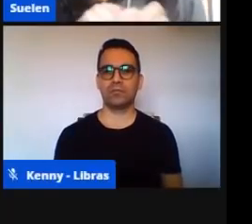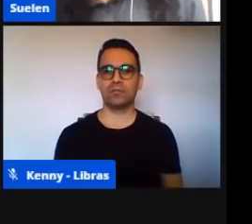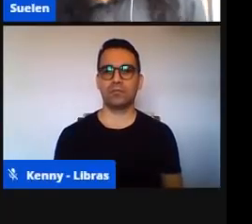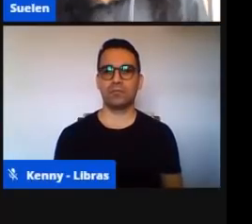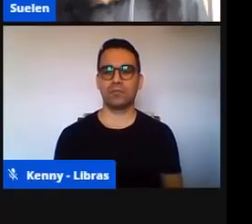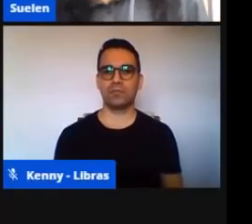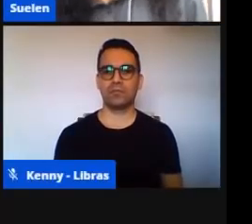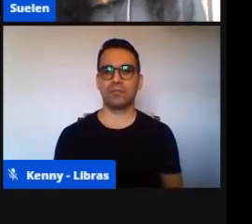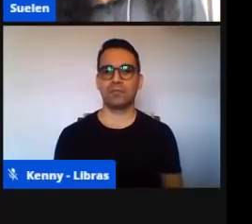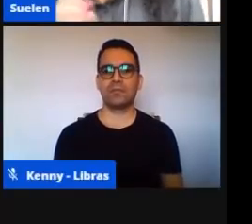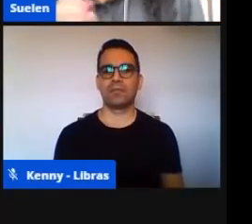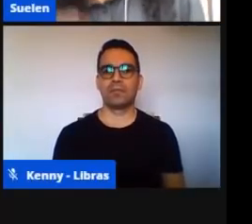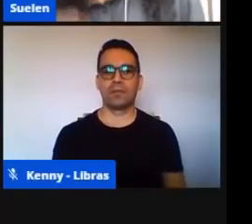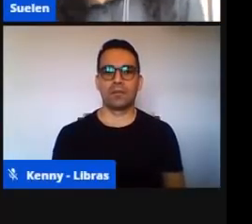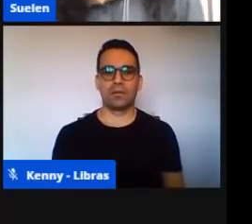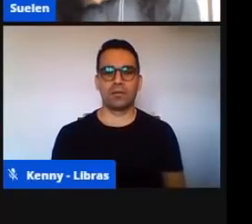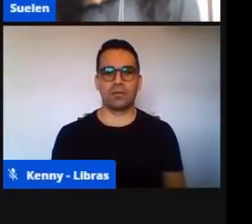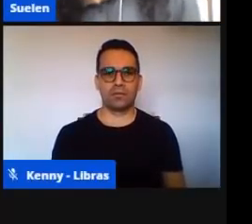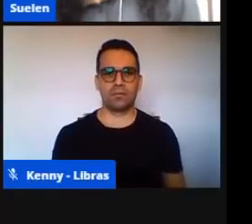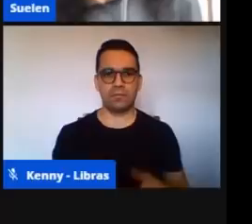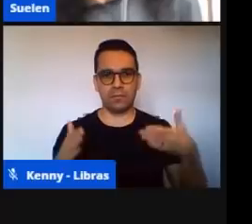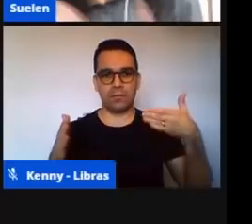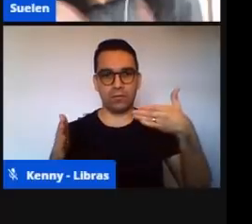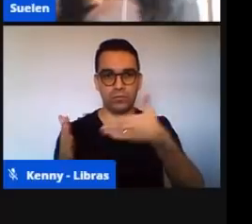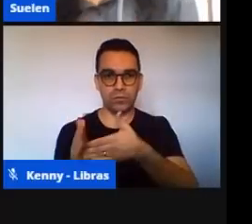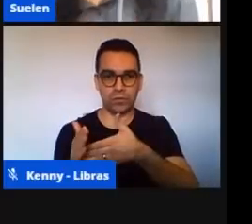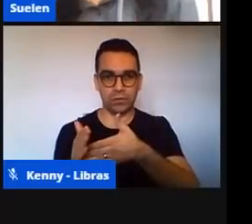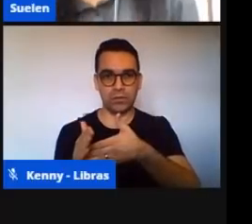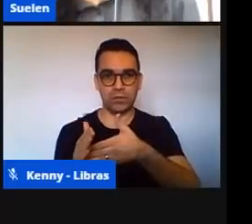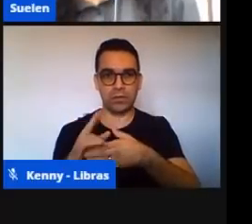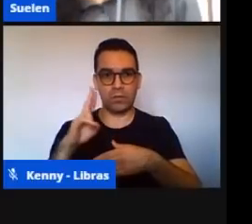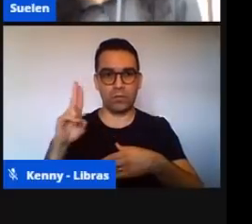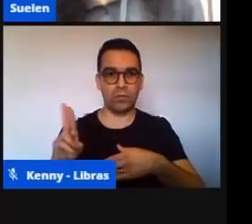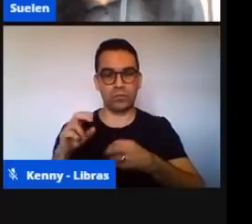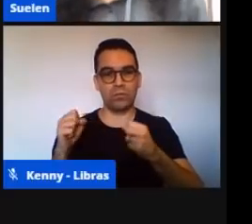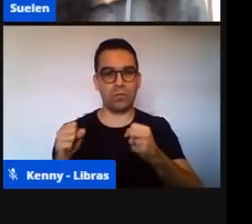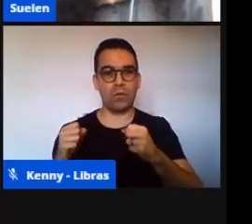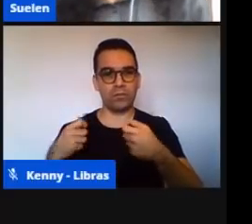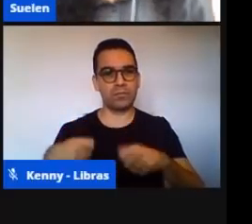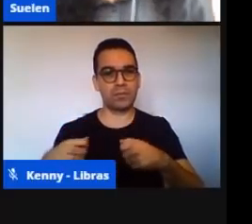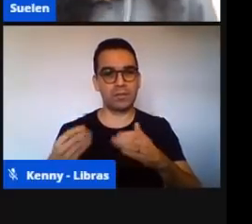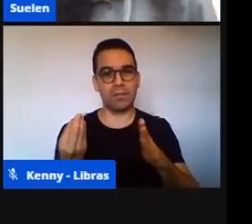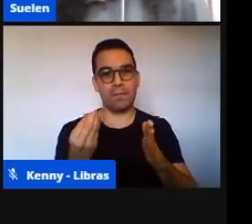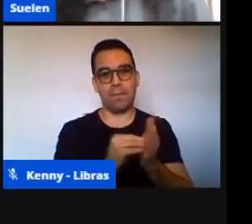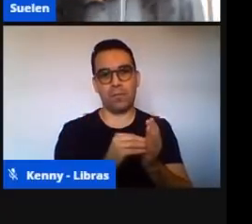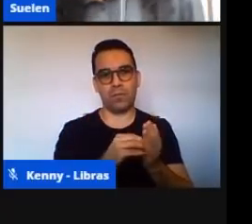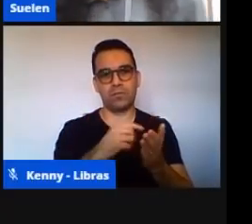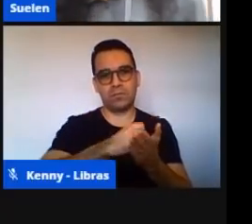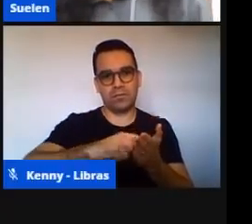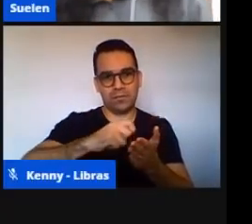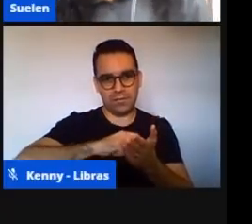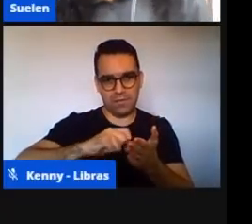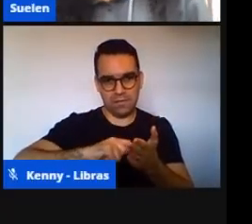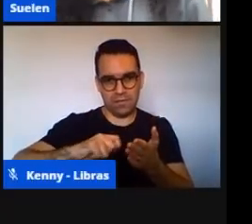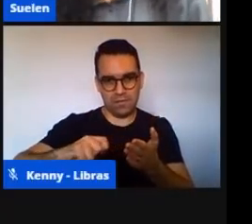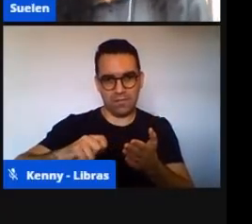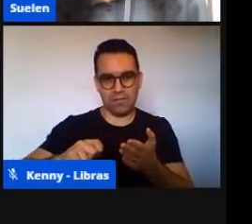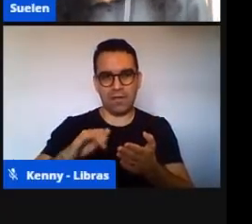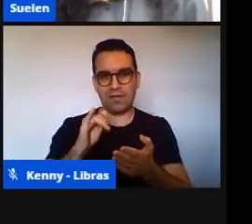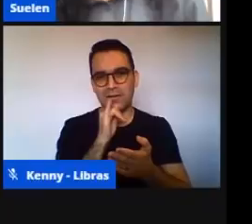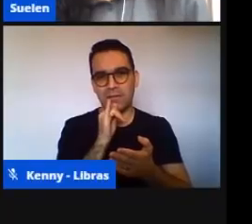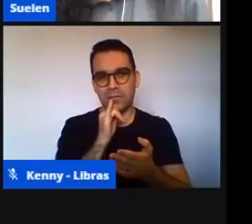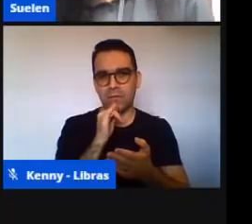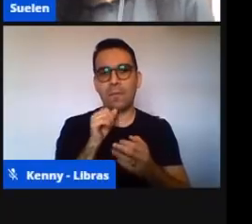Colocar essa data de validade na prateleira, deixar essas prateleiras identificadas, tá? Tá sempre reforçando